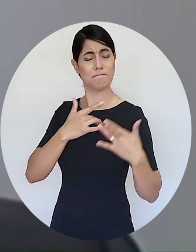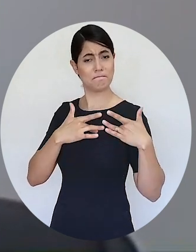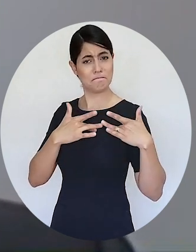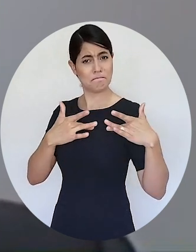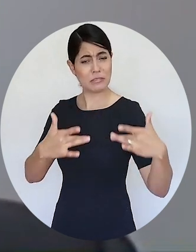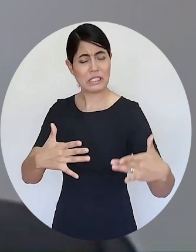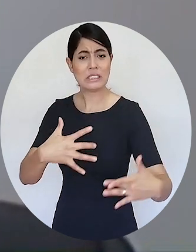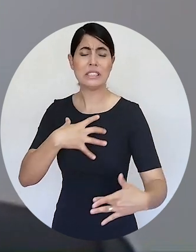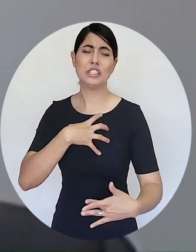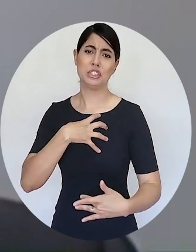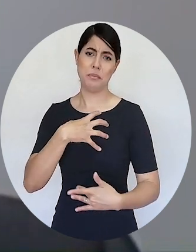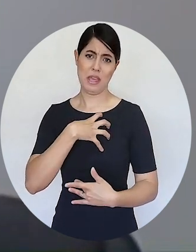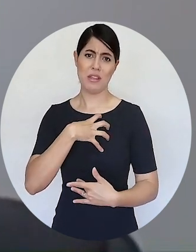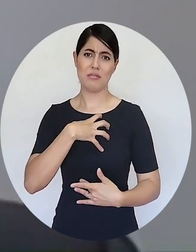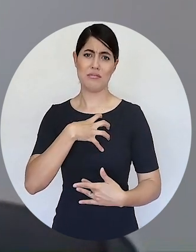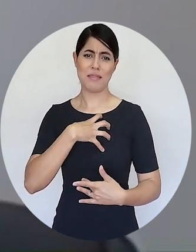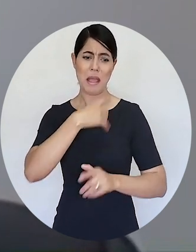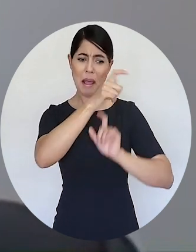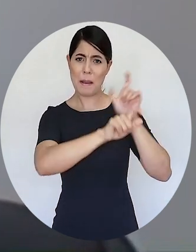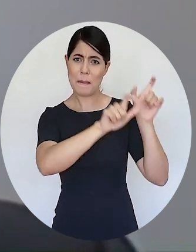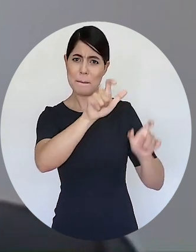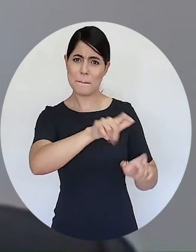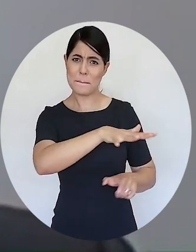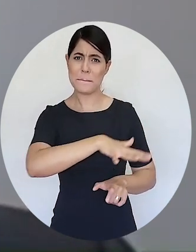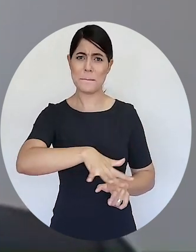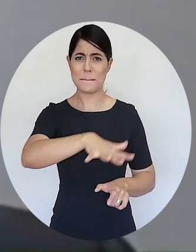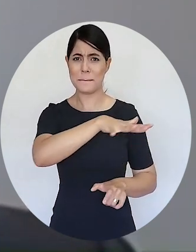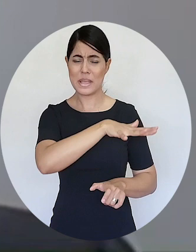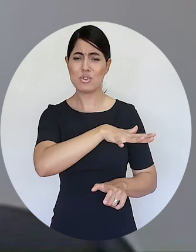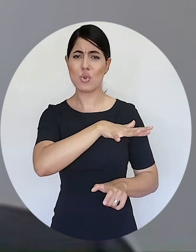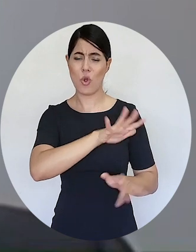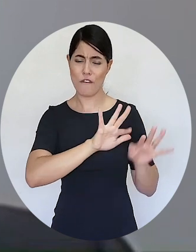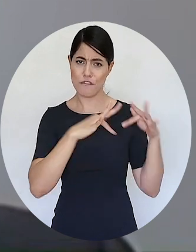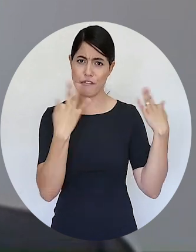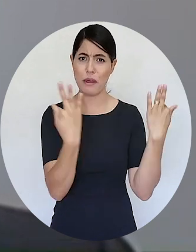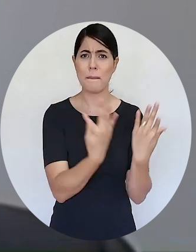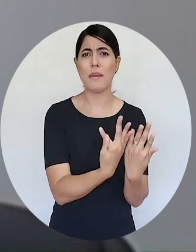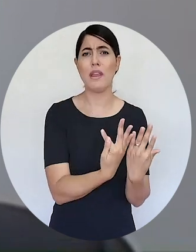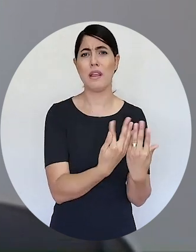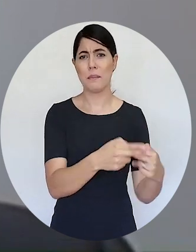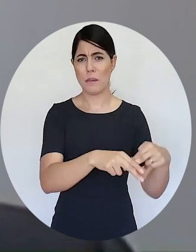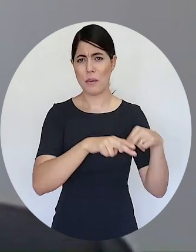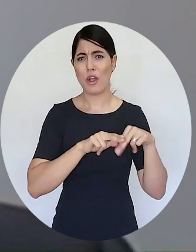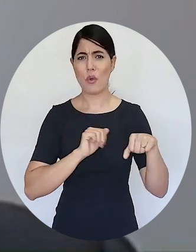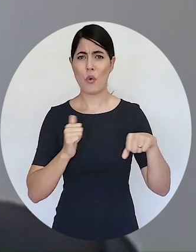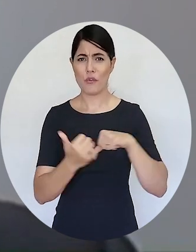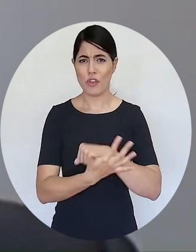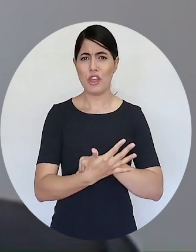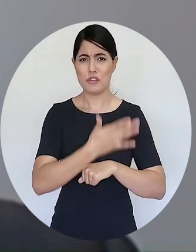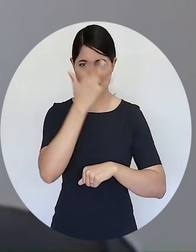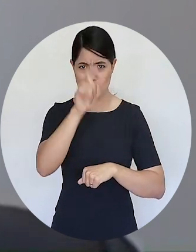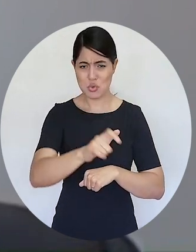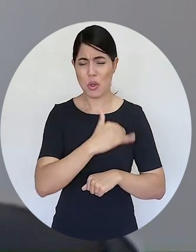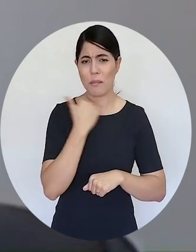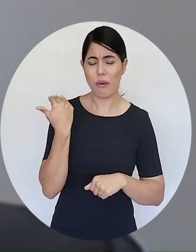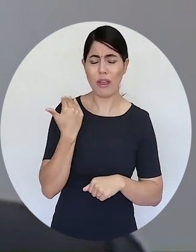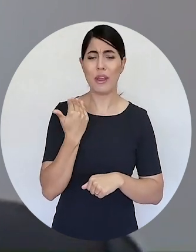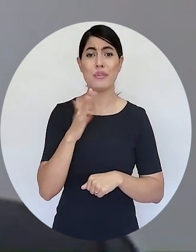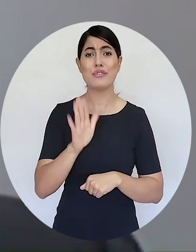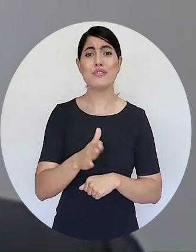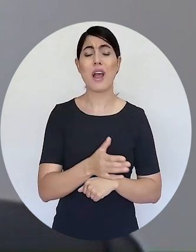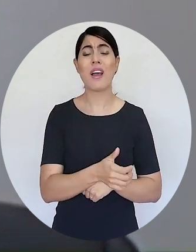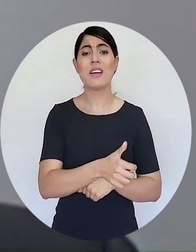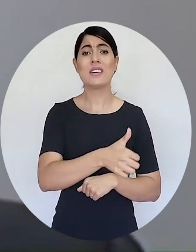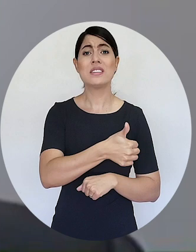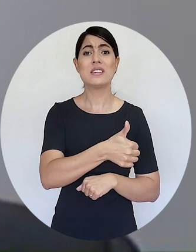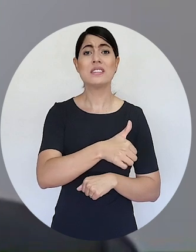nossos sentimentos a todas as famílias enlutadas, já passamos há algum tempo a casa